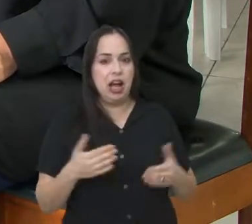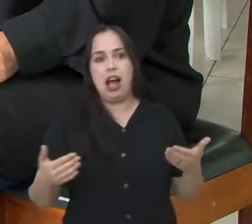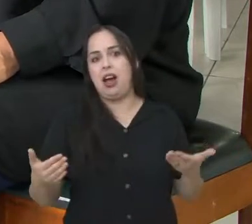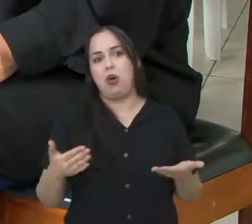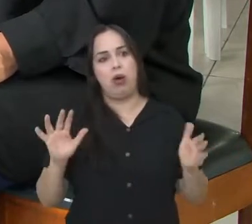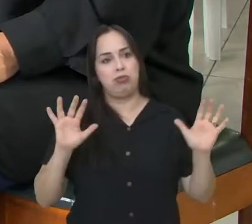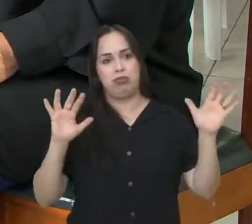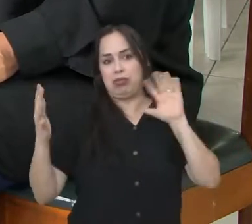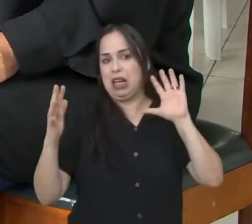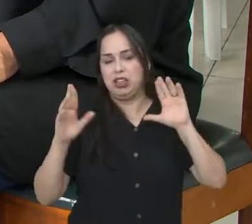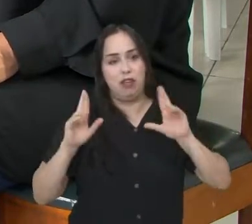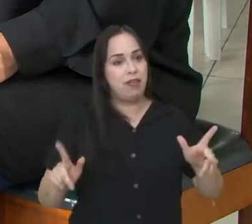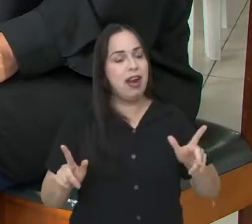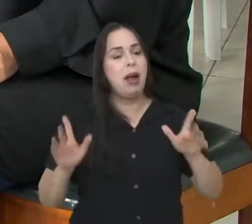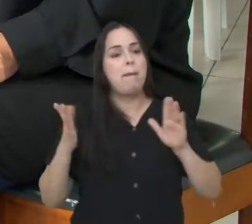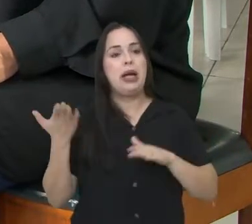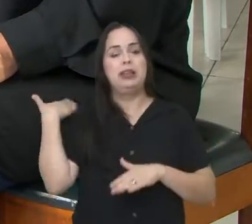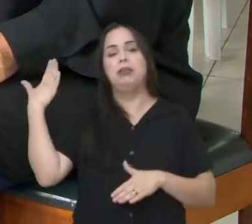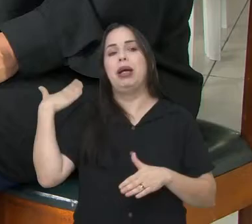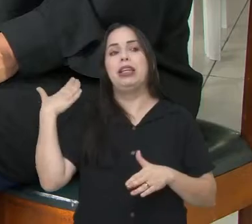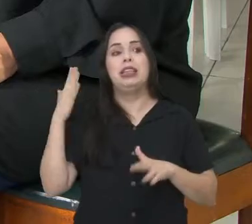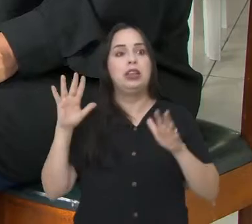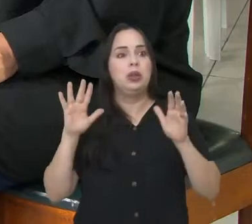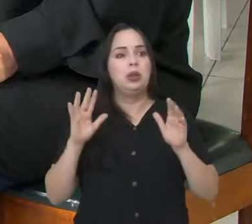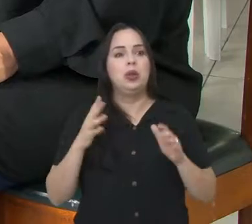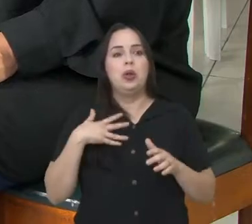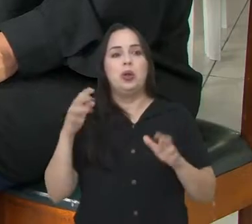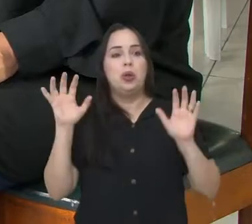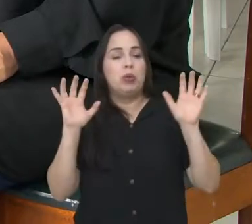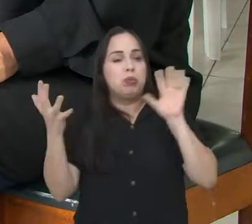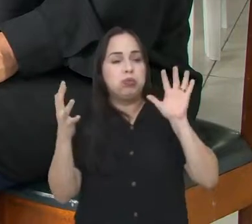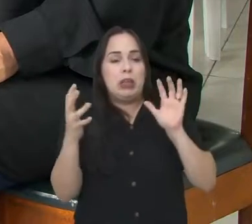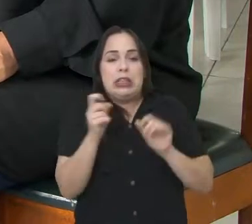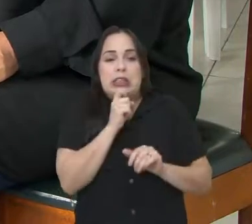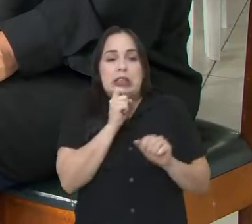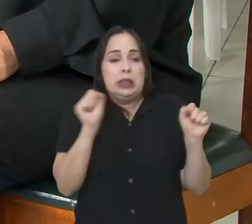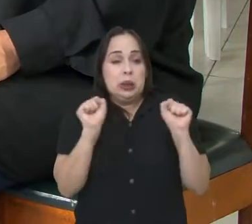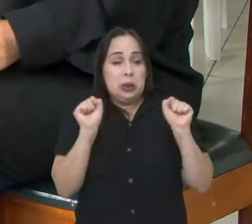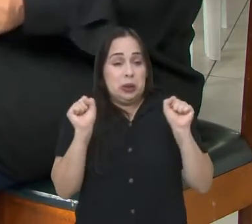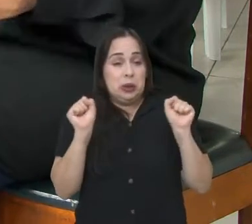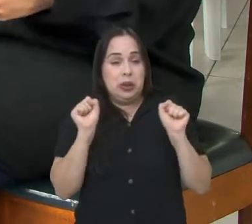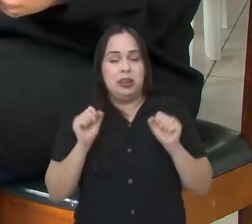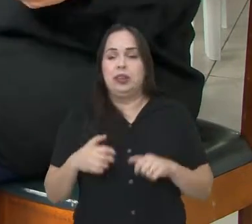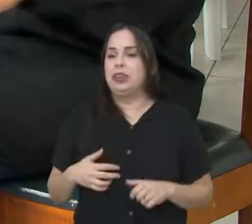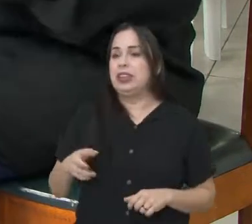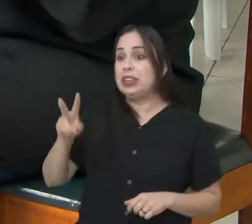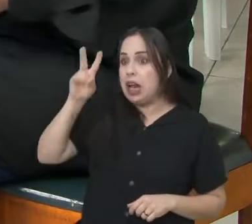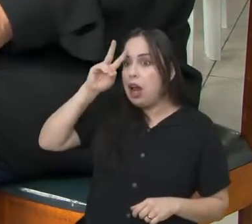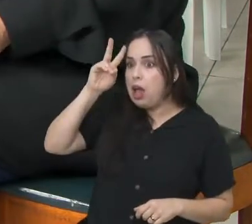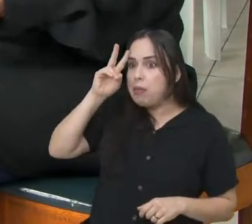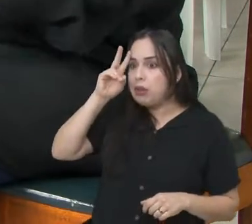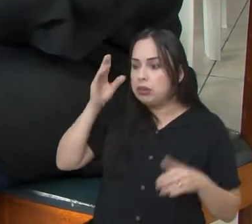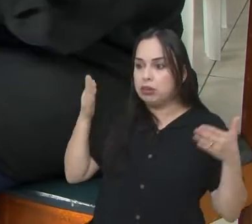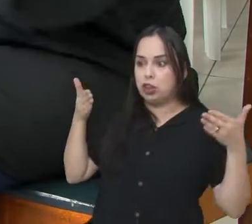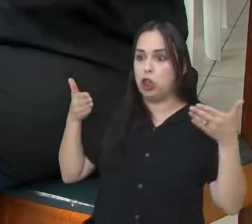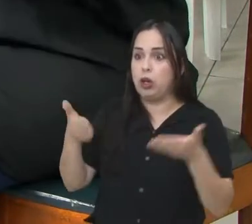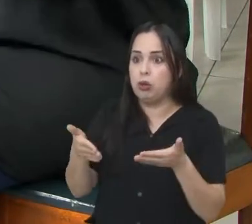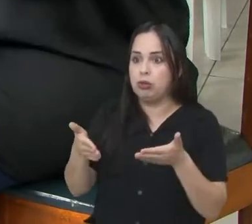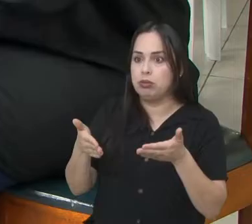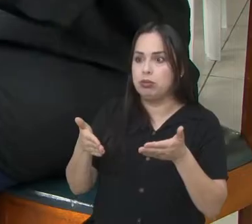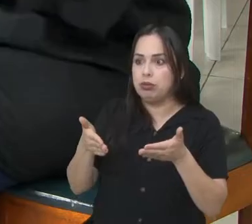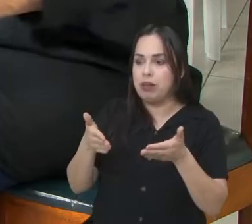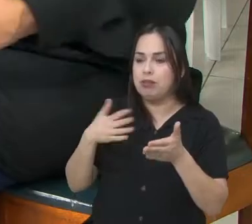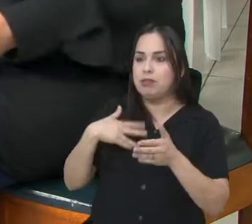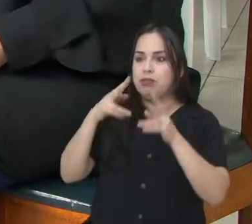frio mais, né? Mas na época aqui era muito frio, São José dos Campos era bastante frio, então... E você lembra desse dia que você veio ver o negócio,